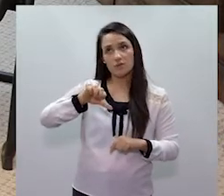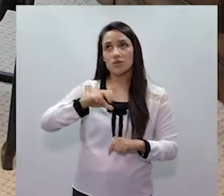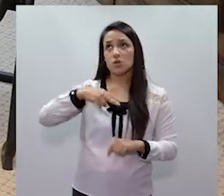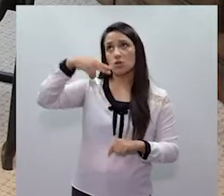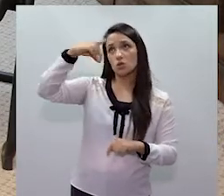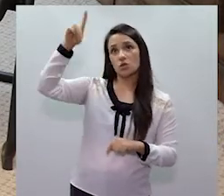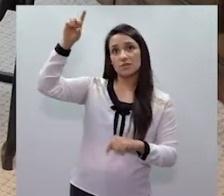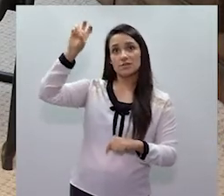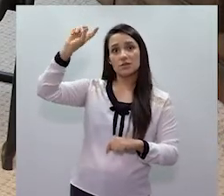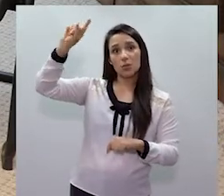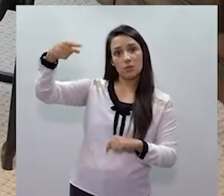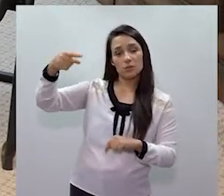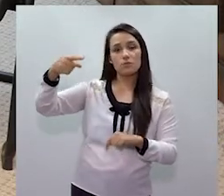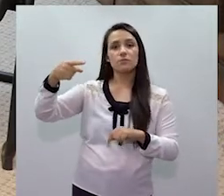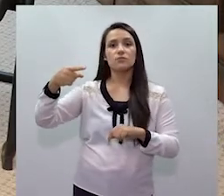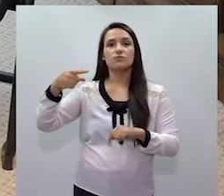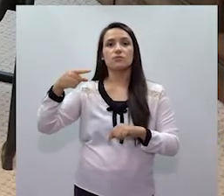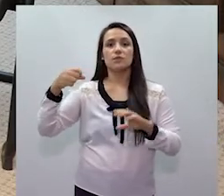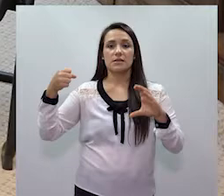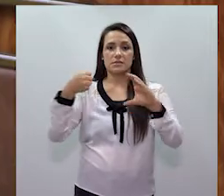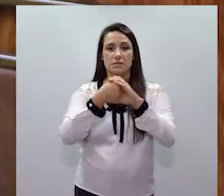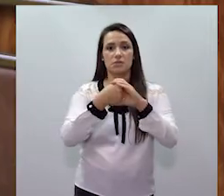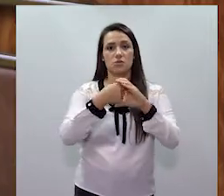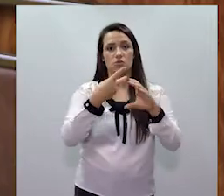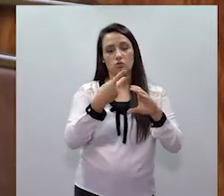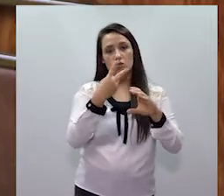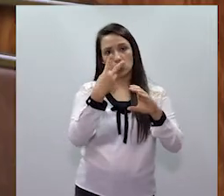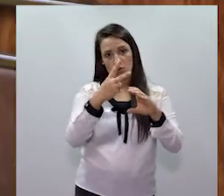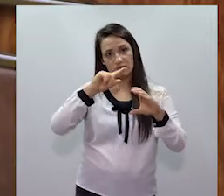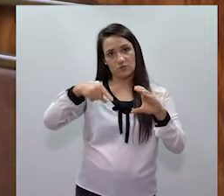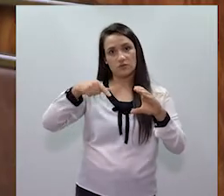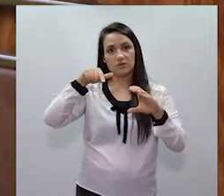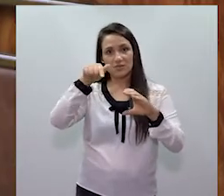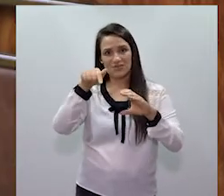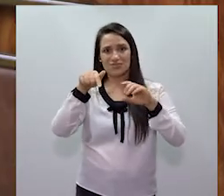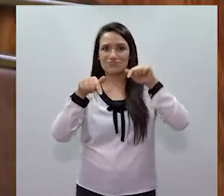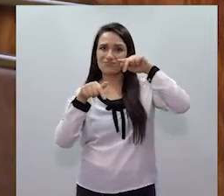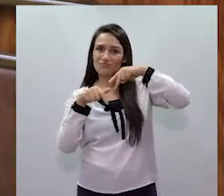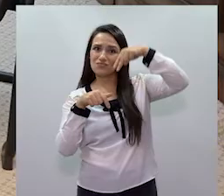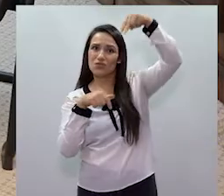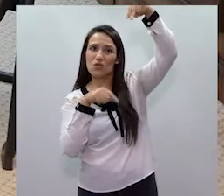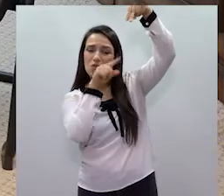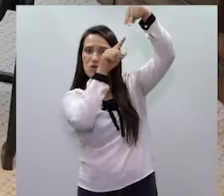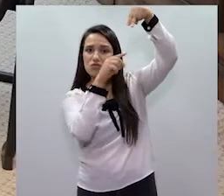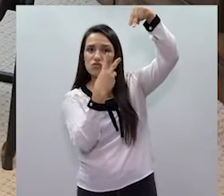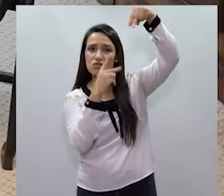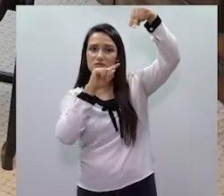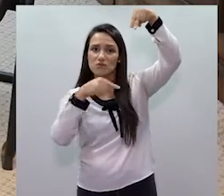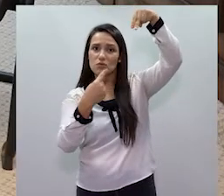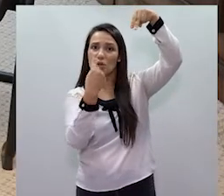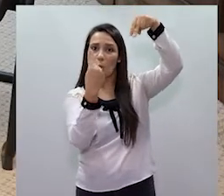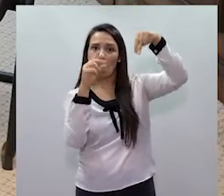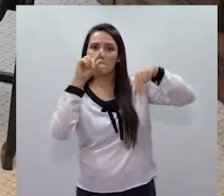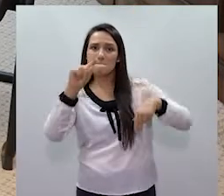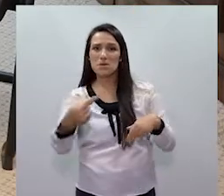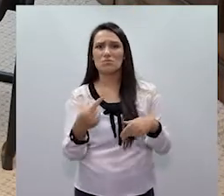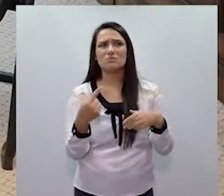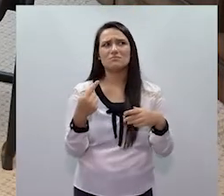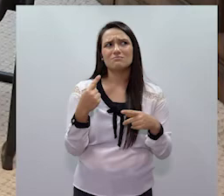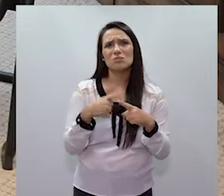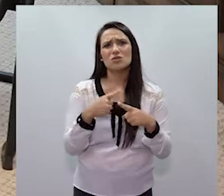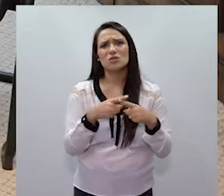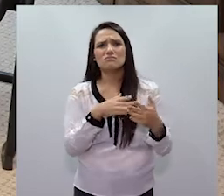5 mil, Centro-Oeste, 2,7 mil e o Norte, 2,1 mil. Quais são os